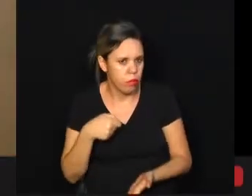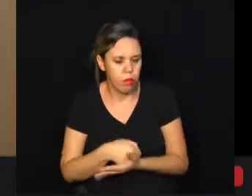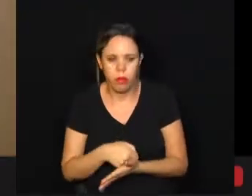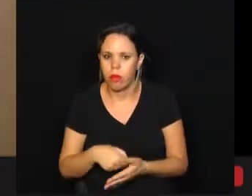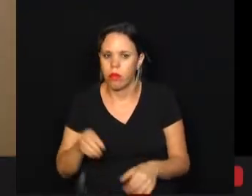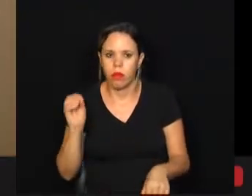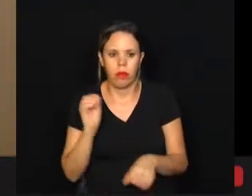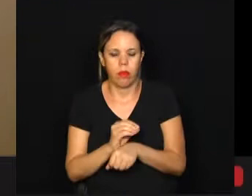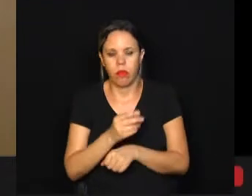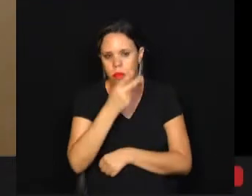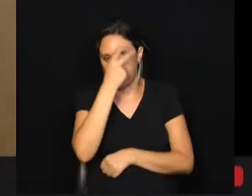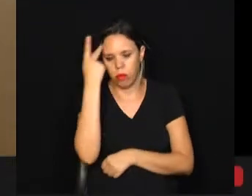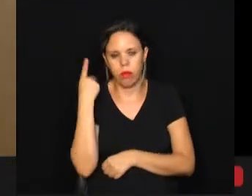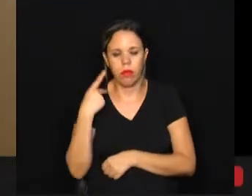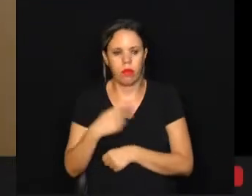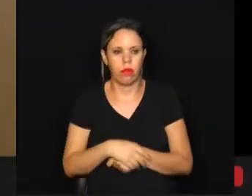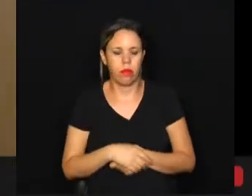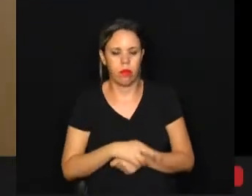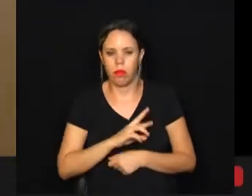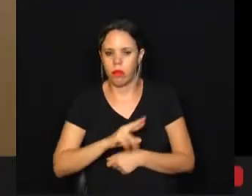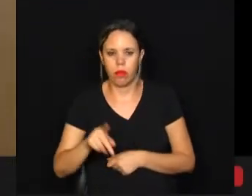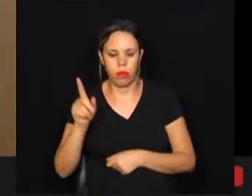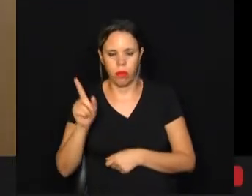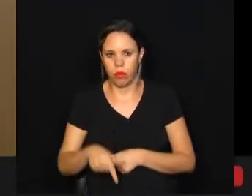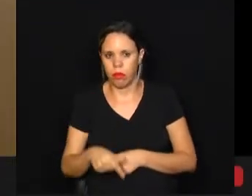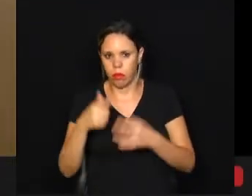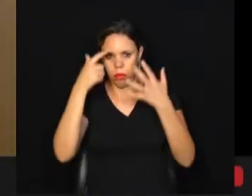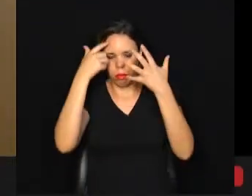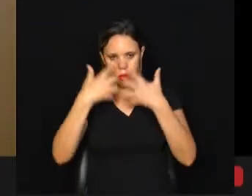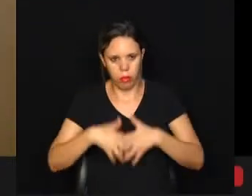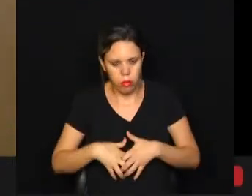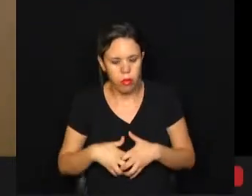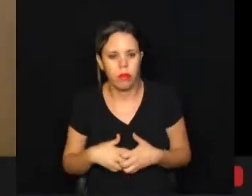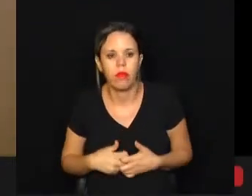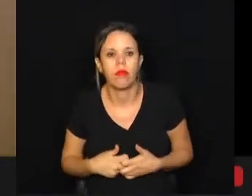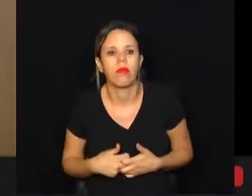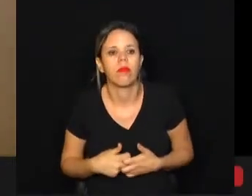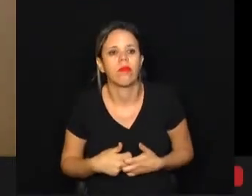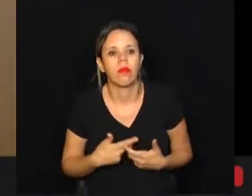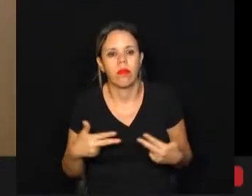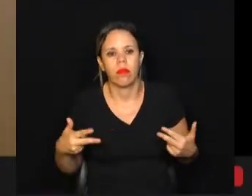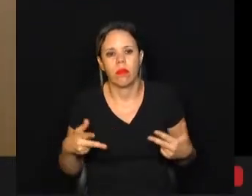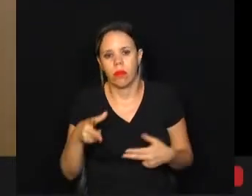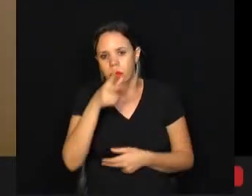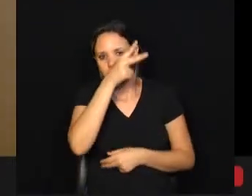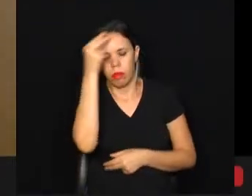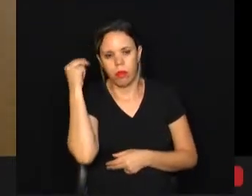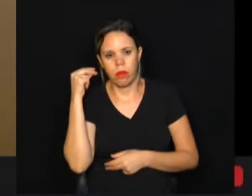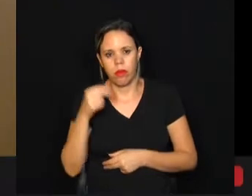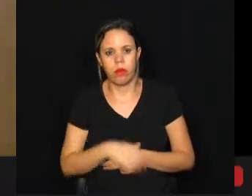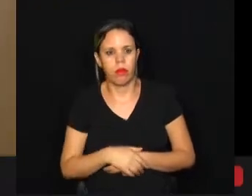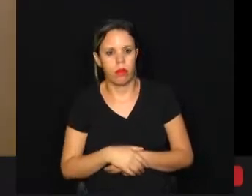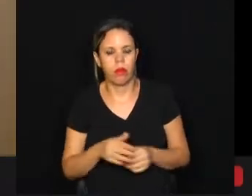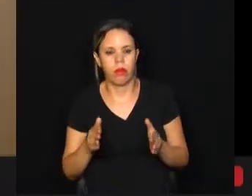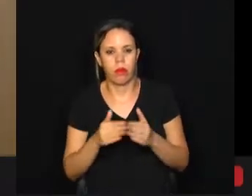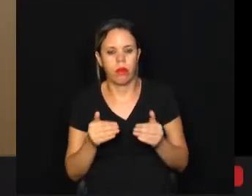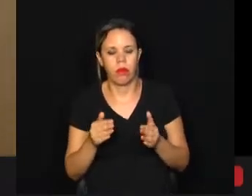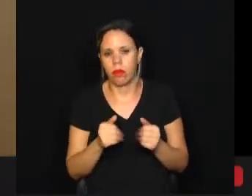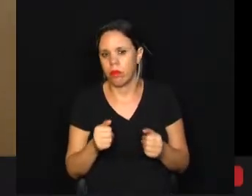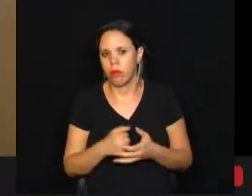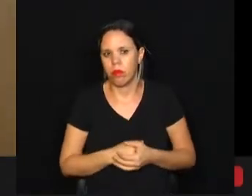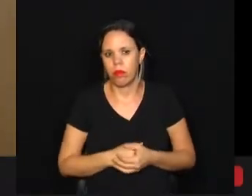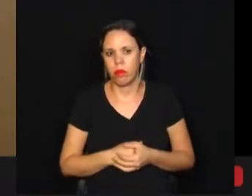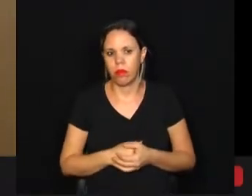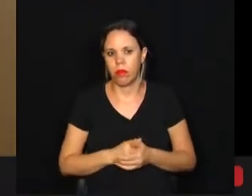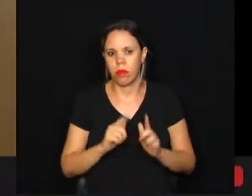sustentar pessoas. Não é esse raciocínio é um raciocínio equivocado da questão pública. Pedir recursos à